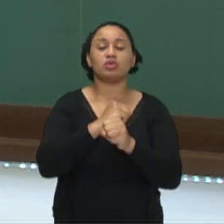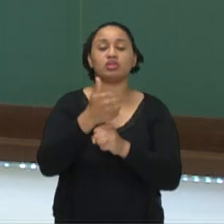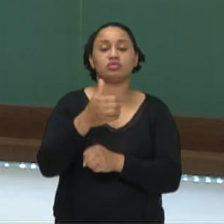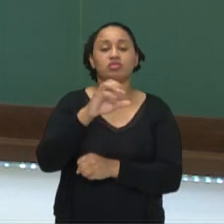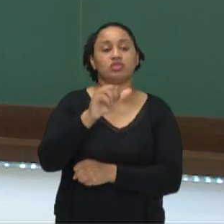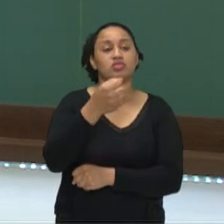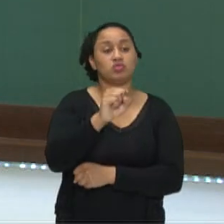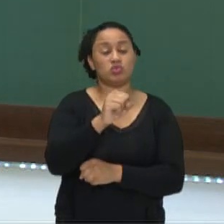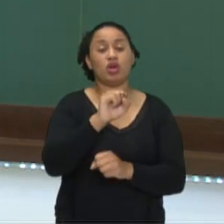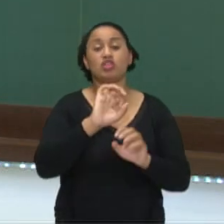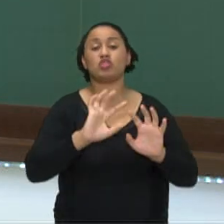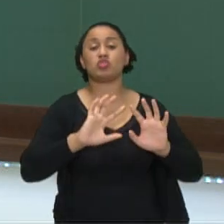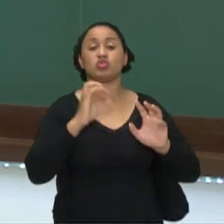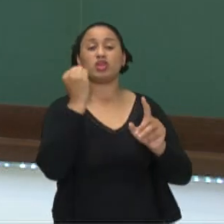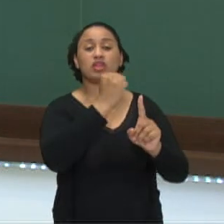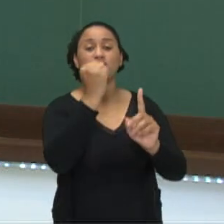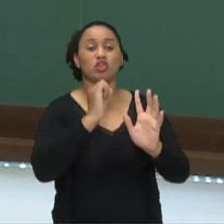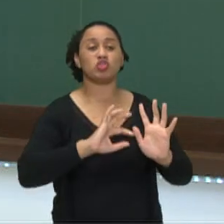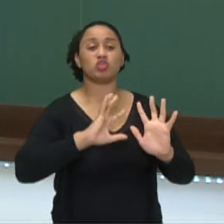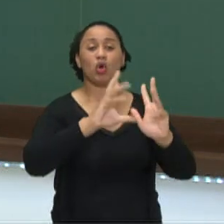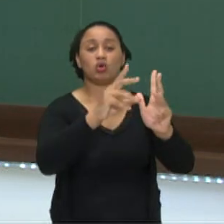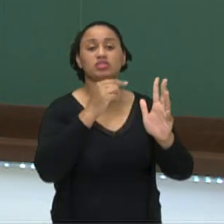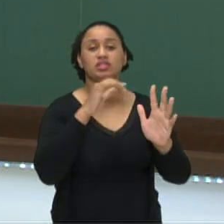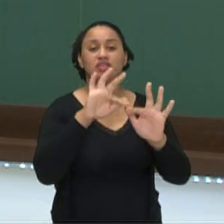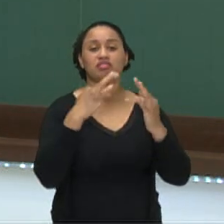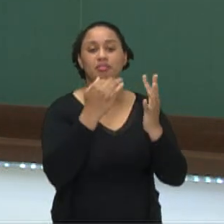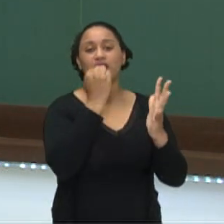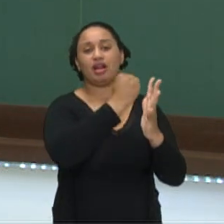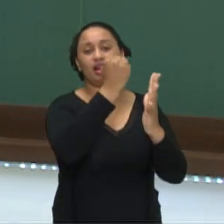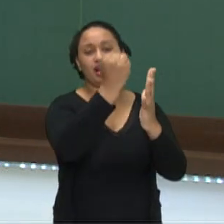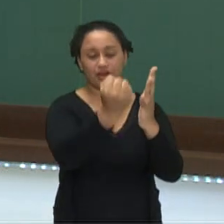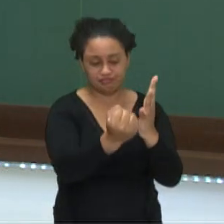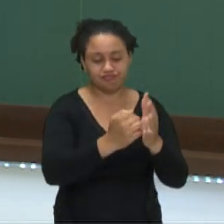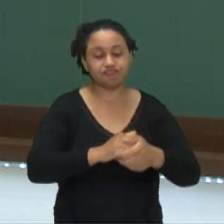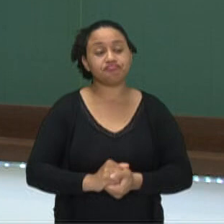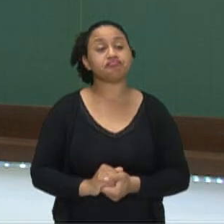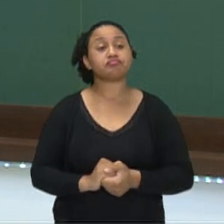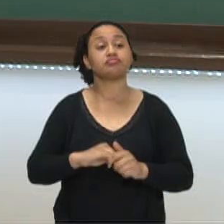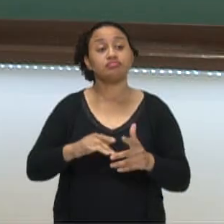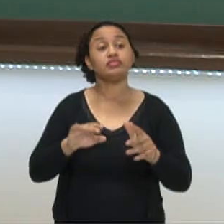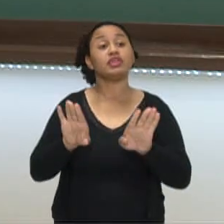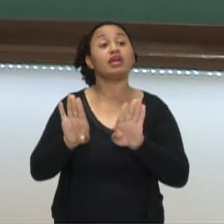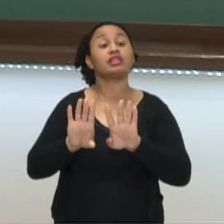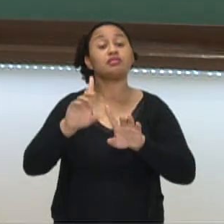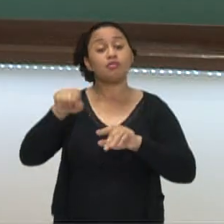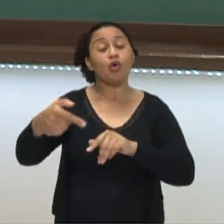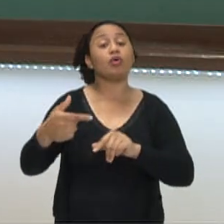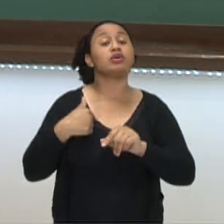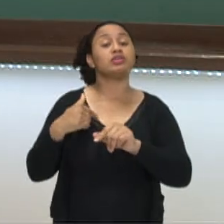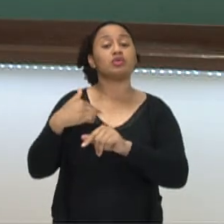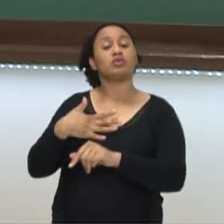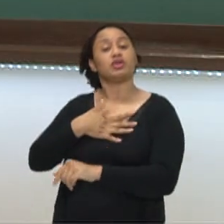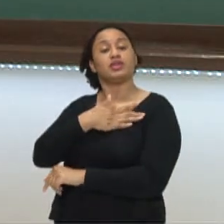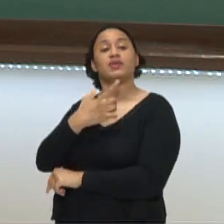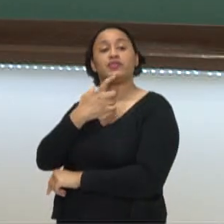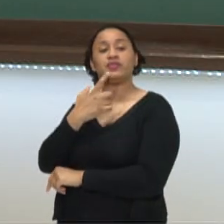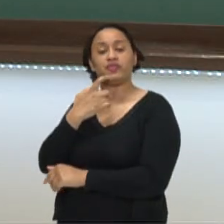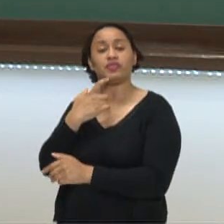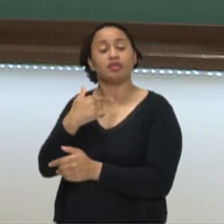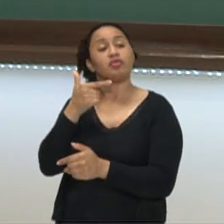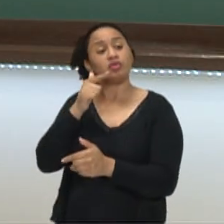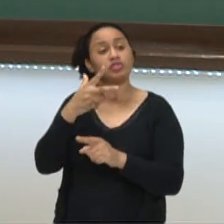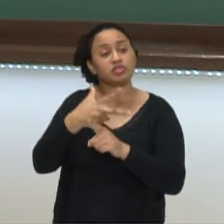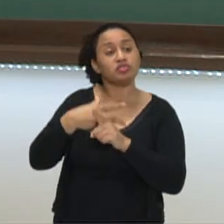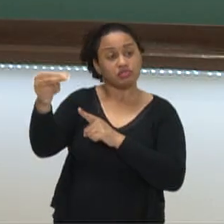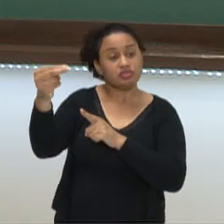execução sumária que aconteceu. E, como consequências, nós tivemos a vitória do Exército Vermelho, liderado pelo